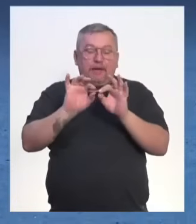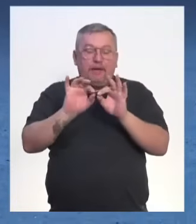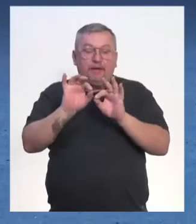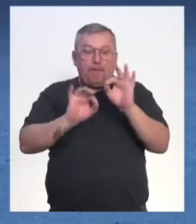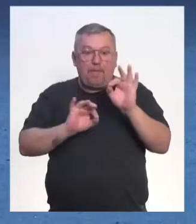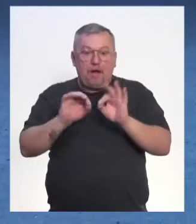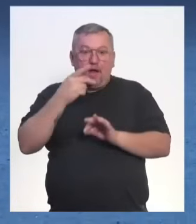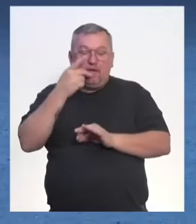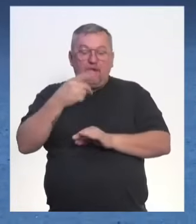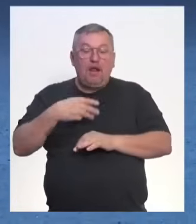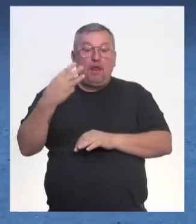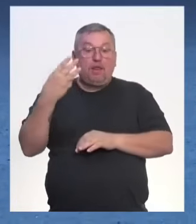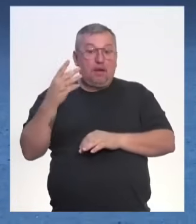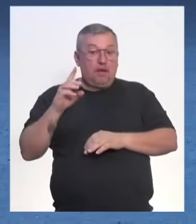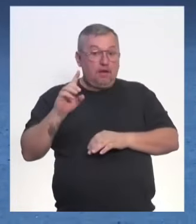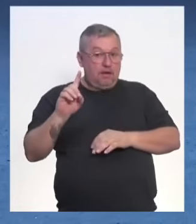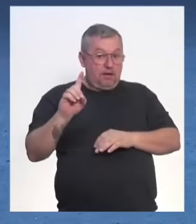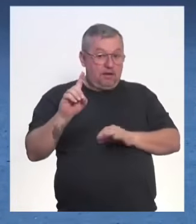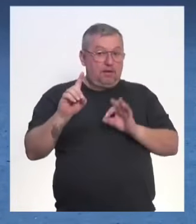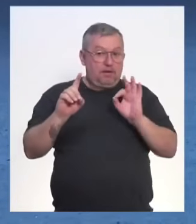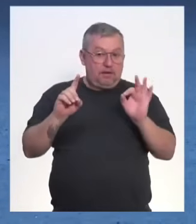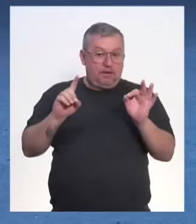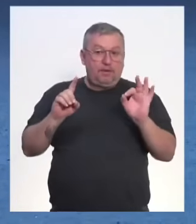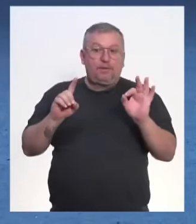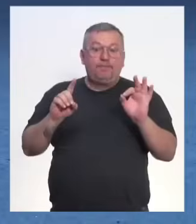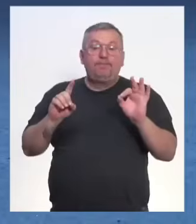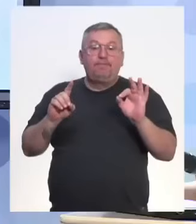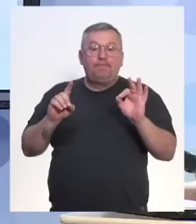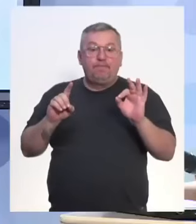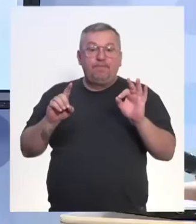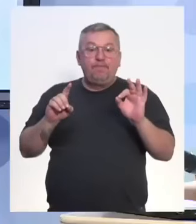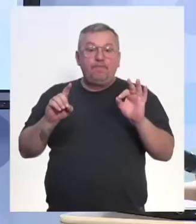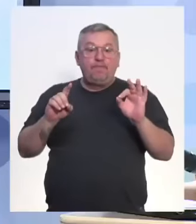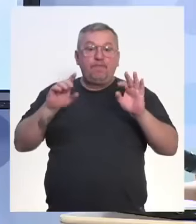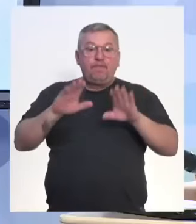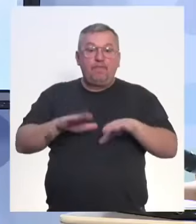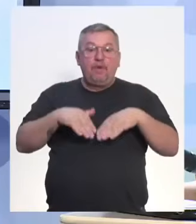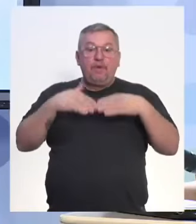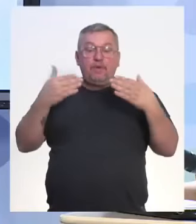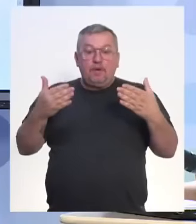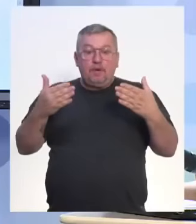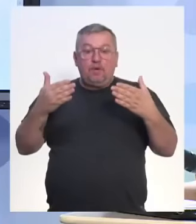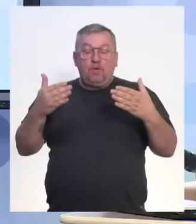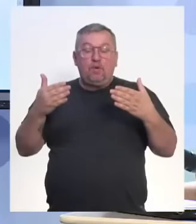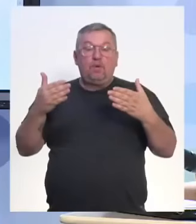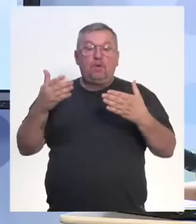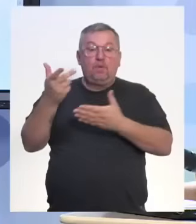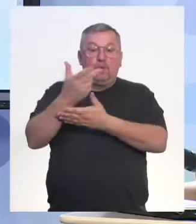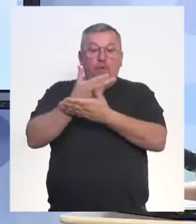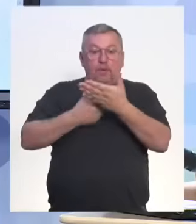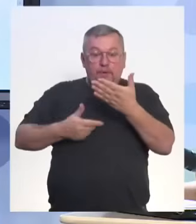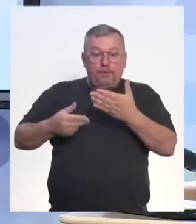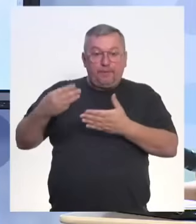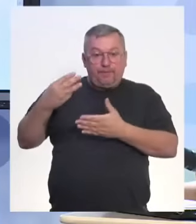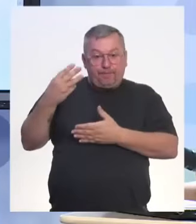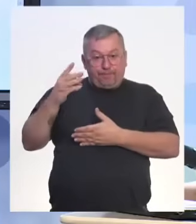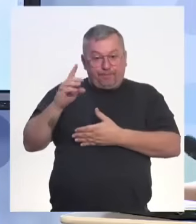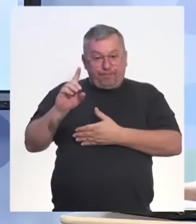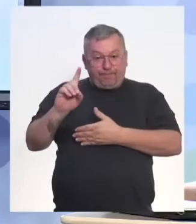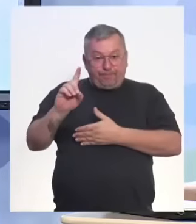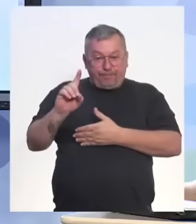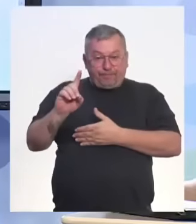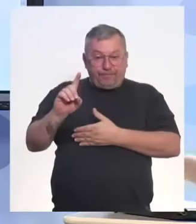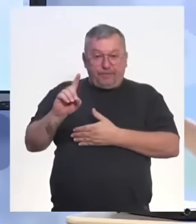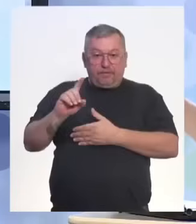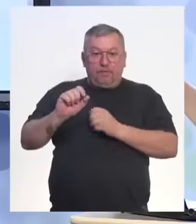que ele fala que é tridimensional, não é isso? Exatamente. Beleza? Então, numa figura tridimensional, vou até pedir para o diretor